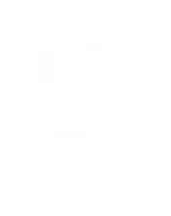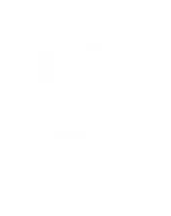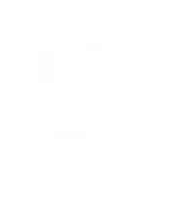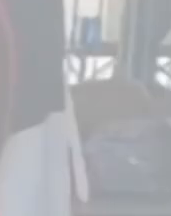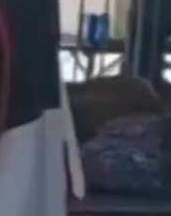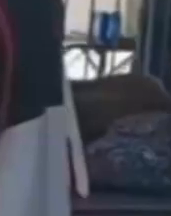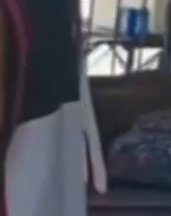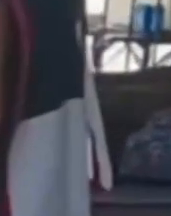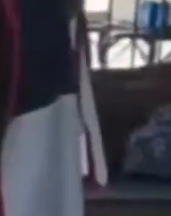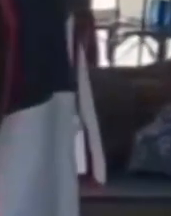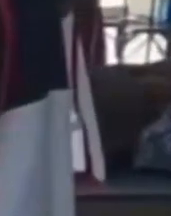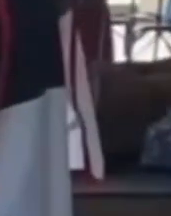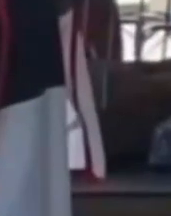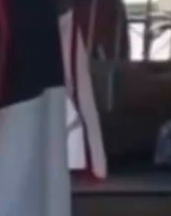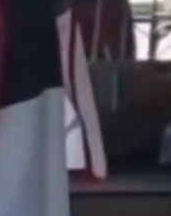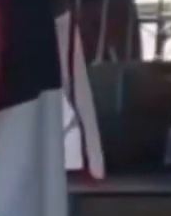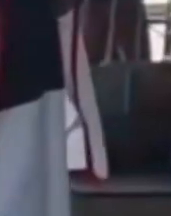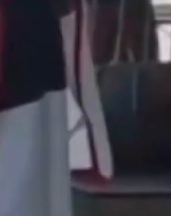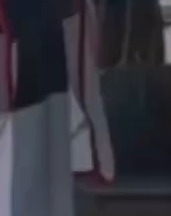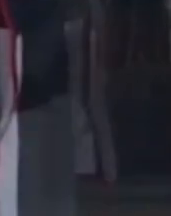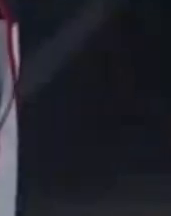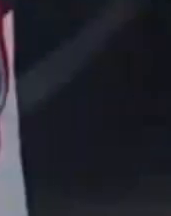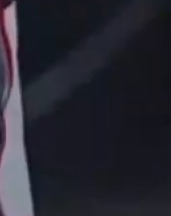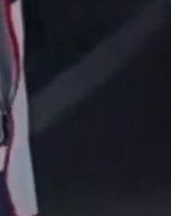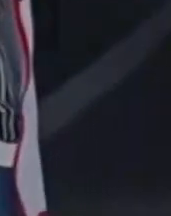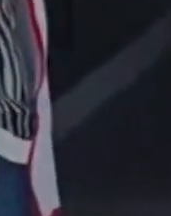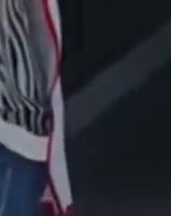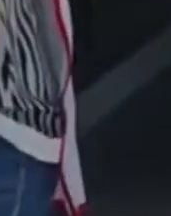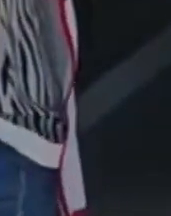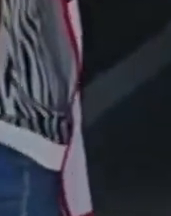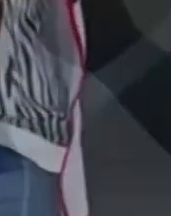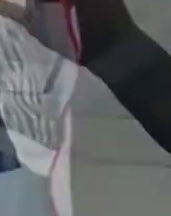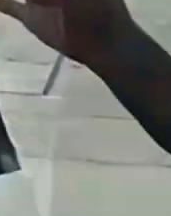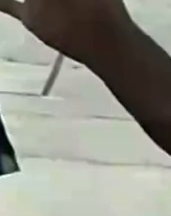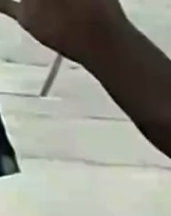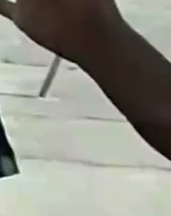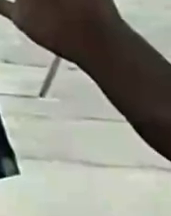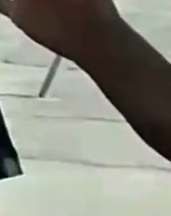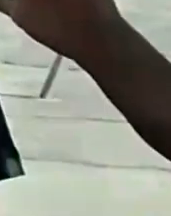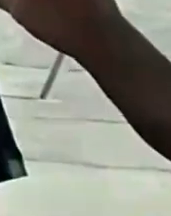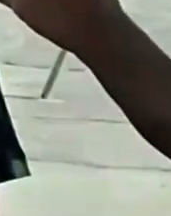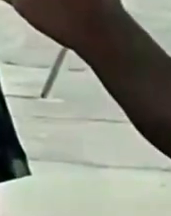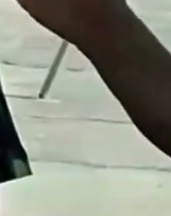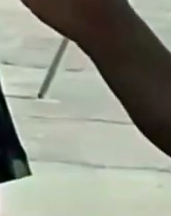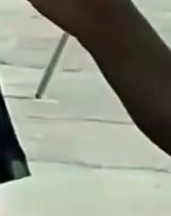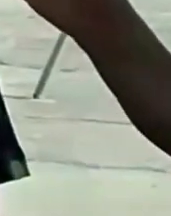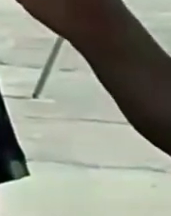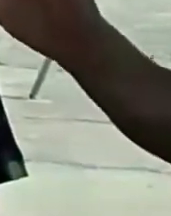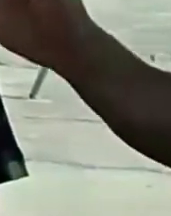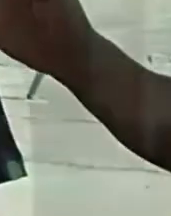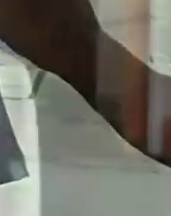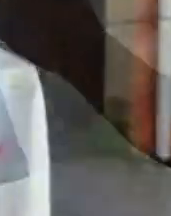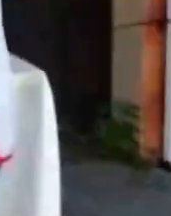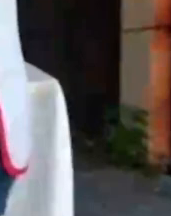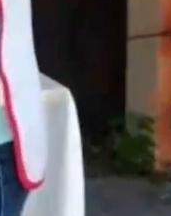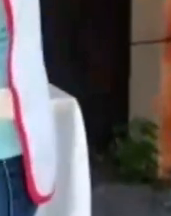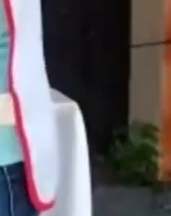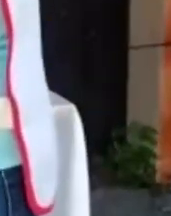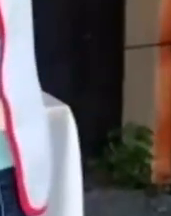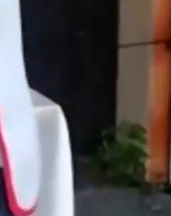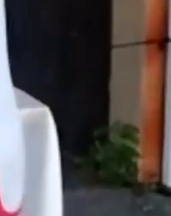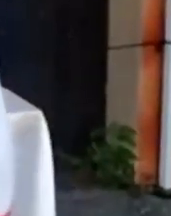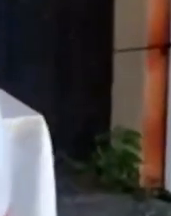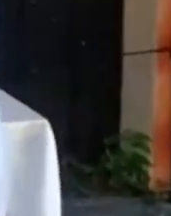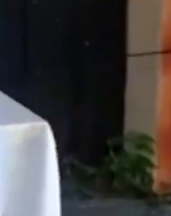oração. Para muitos, um ponto indica o fim de algo. Para os voluntários da EVG significa a chance de um